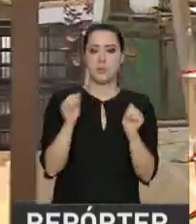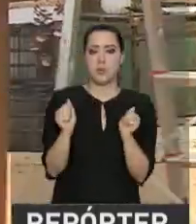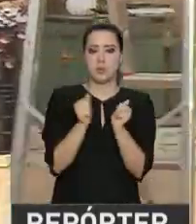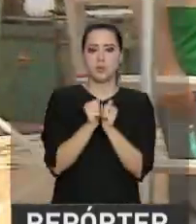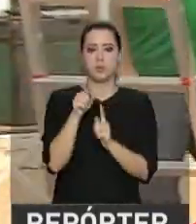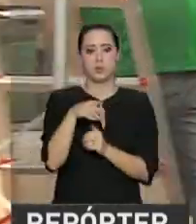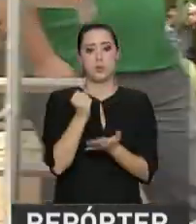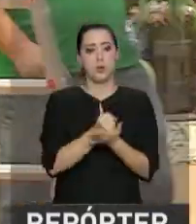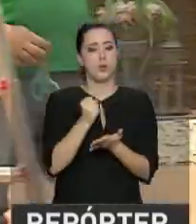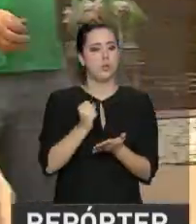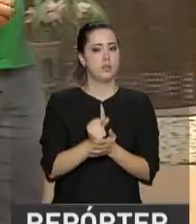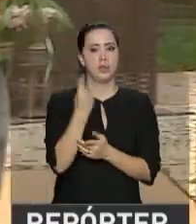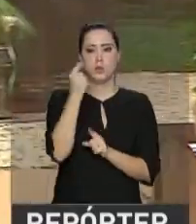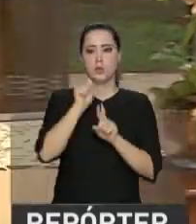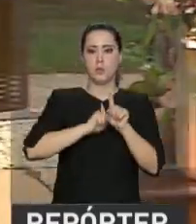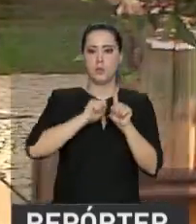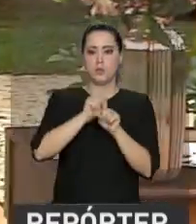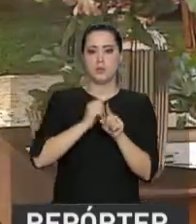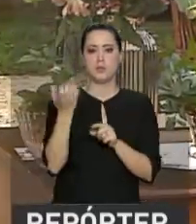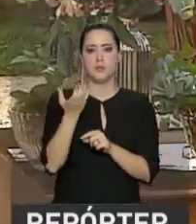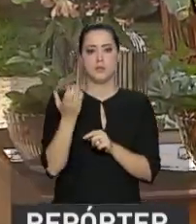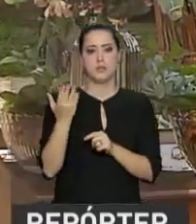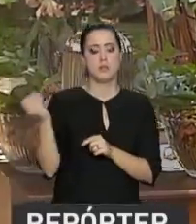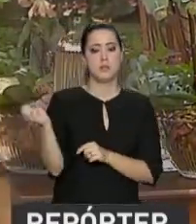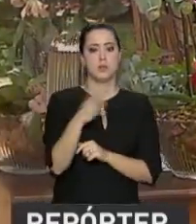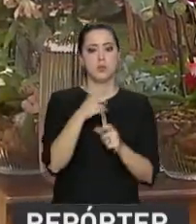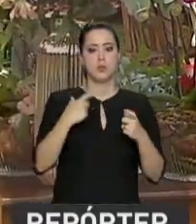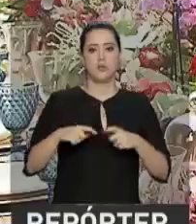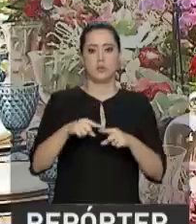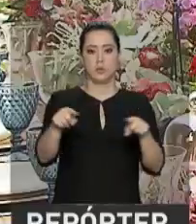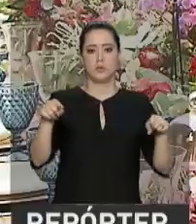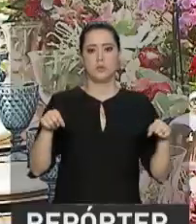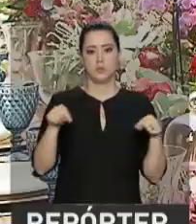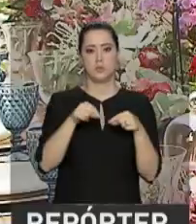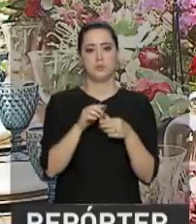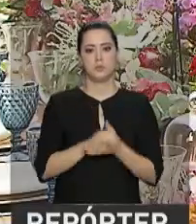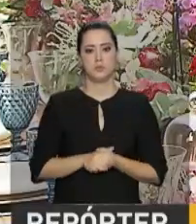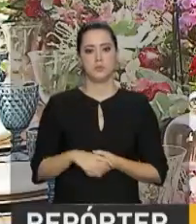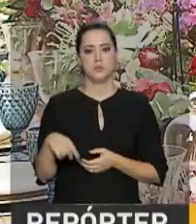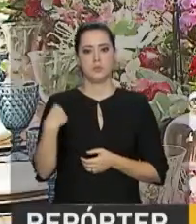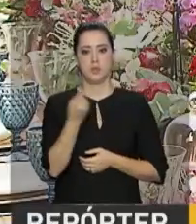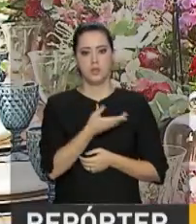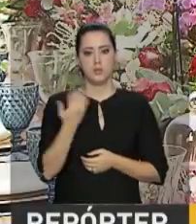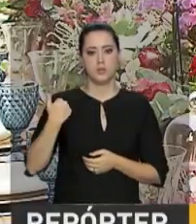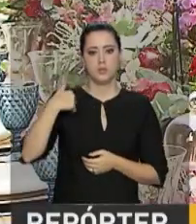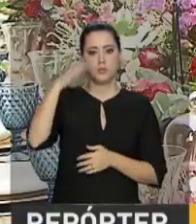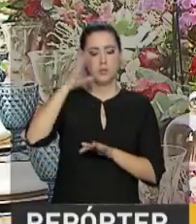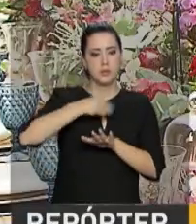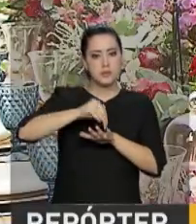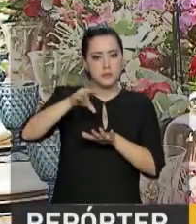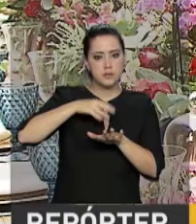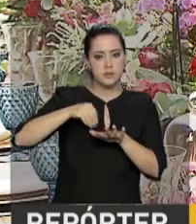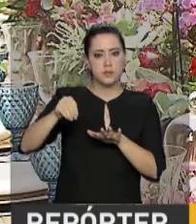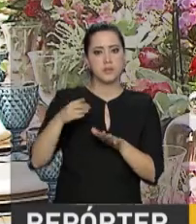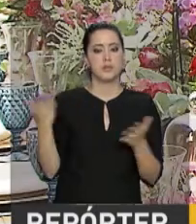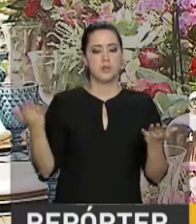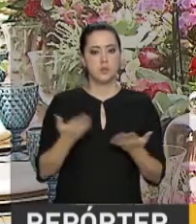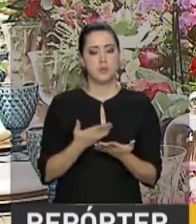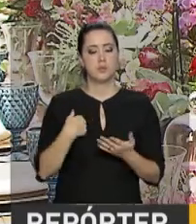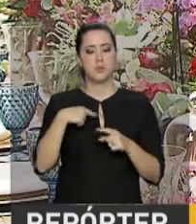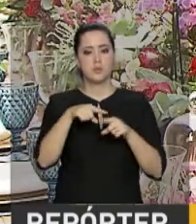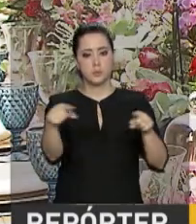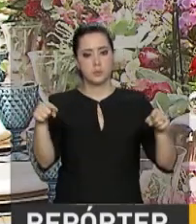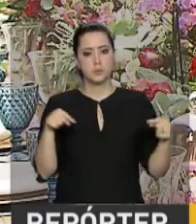contratado há um mês e quer abrir uma nova loja esse ano a gente vai captar mais informações de mercado é